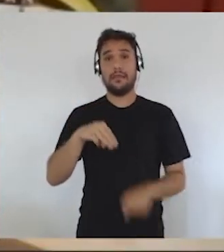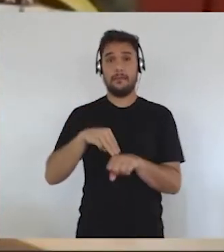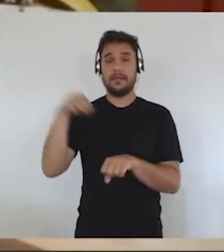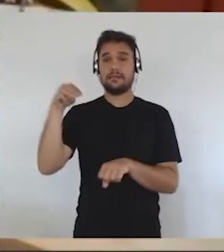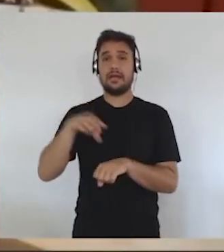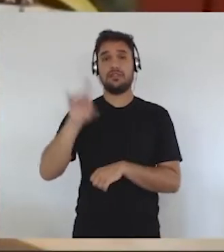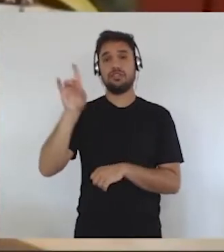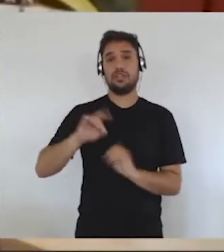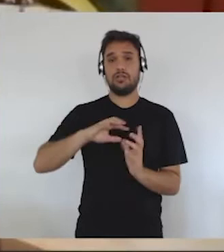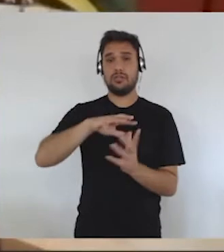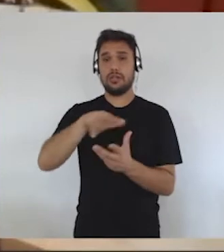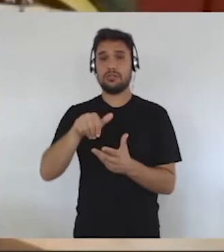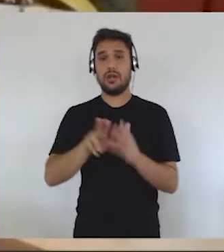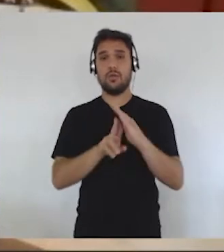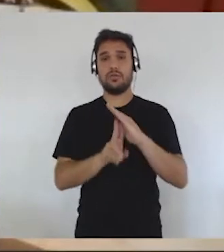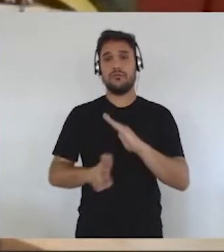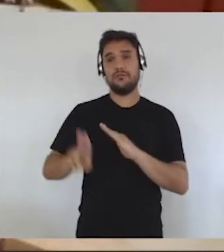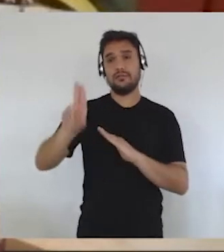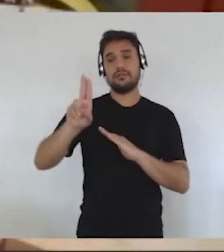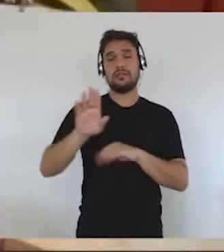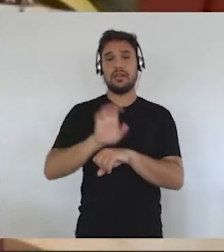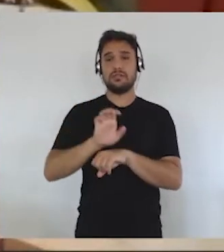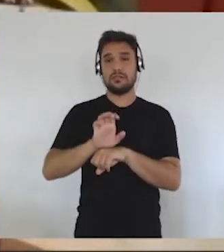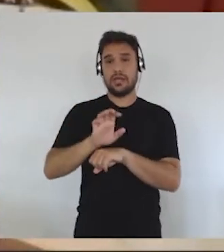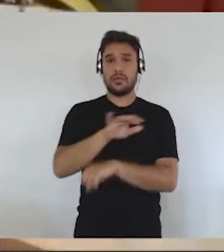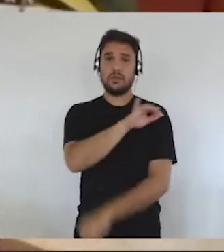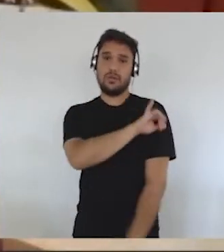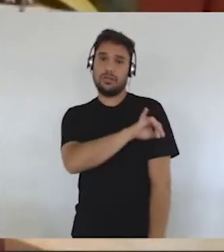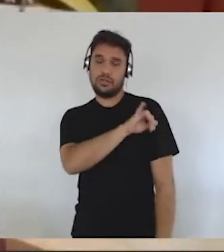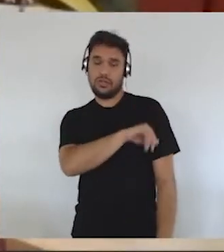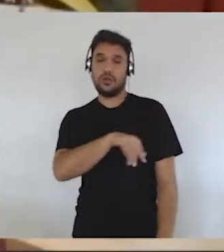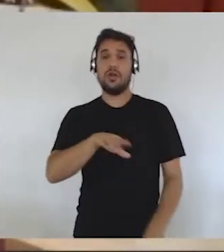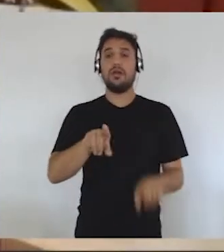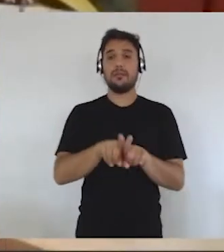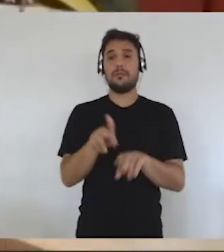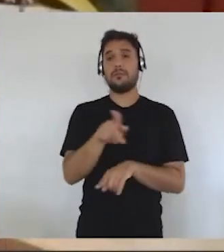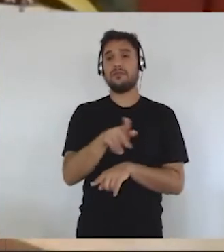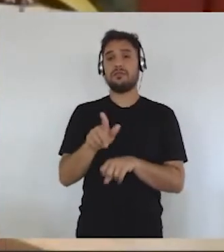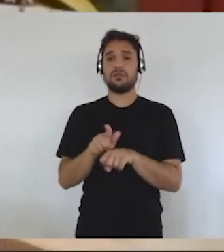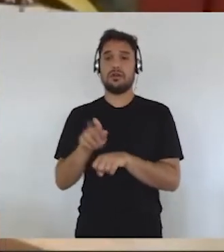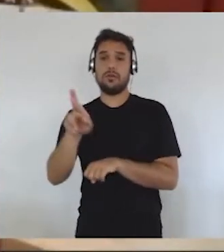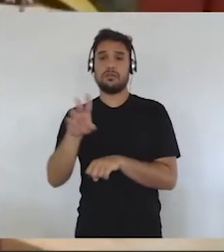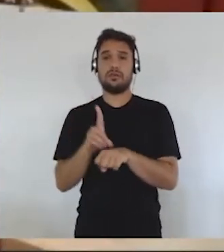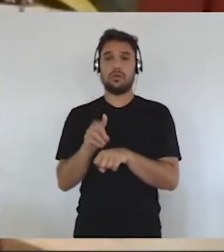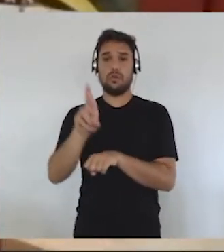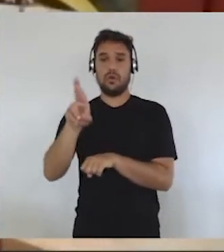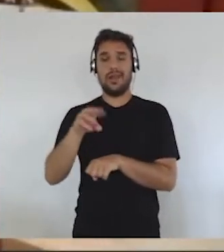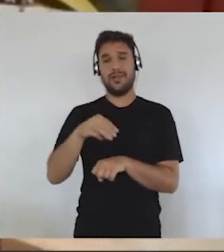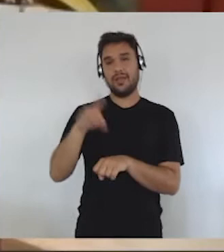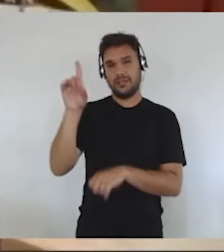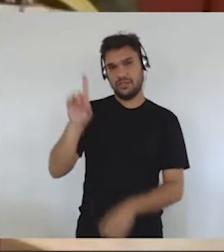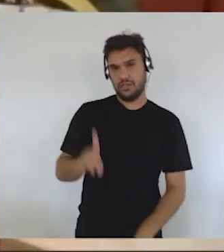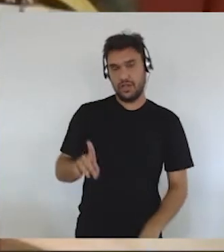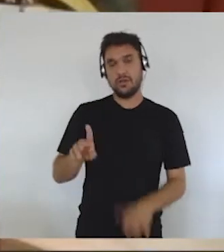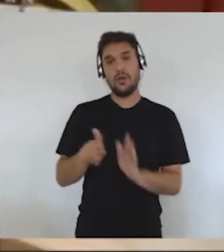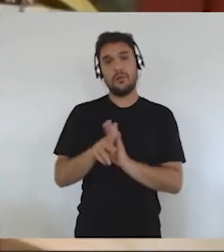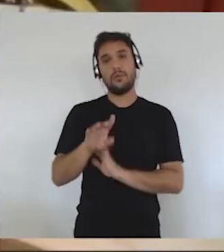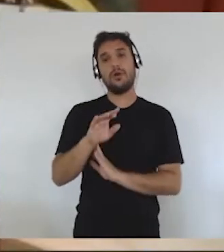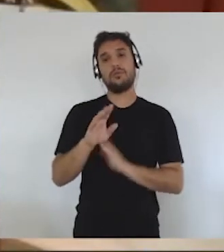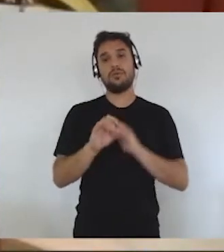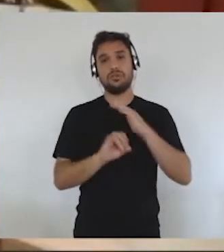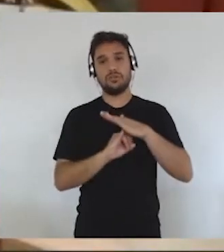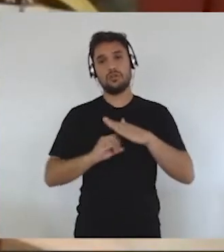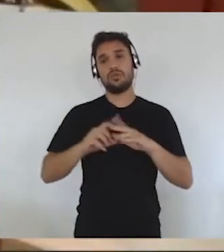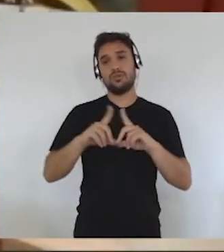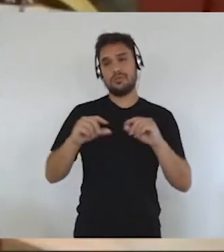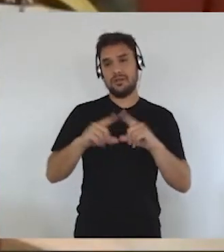Direito Internacional pela Universidade do Estado do Rio de Janeiro, é professora da graduação e do doutorado em Direito do Instituto Brasiliense de